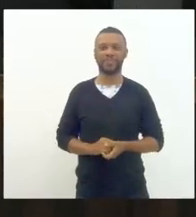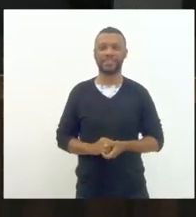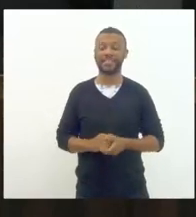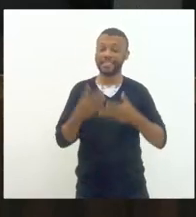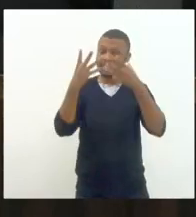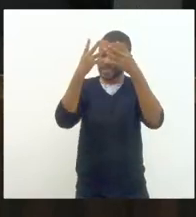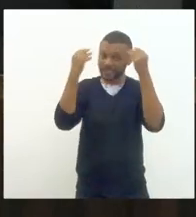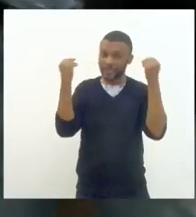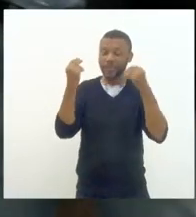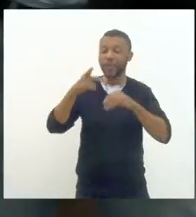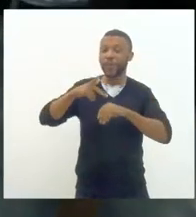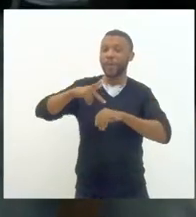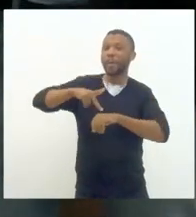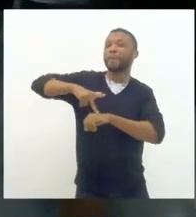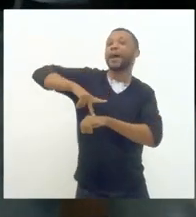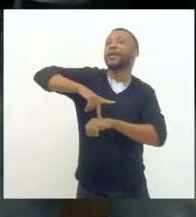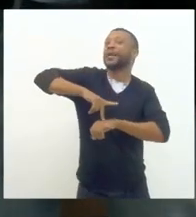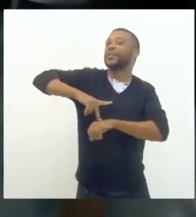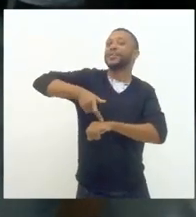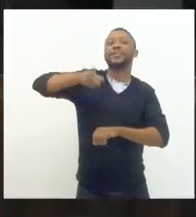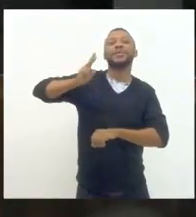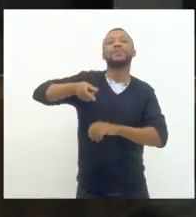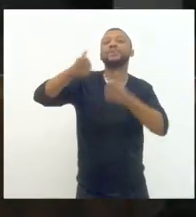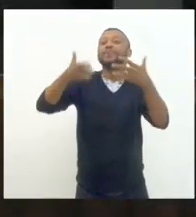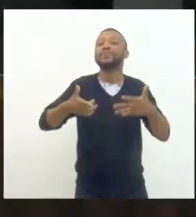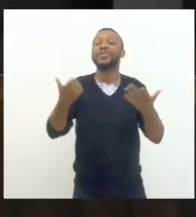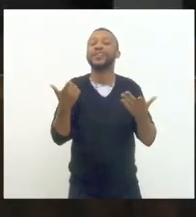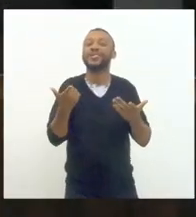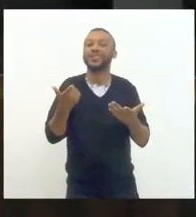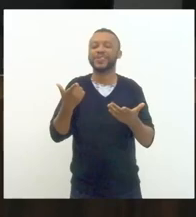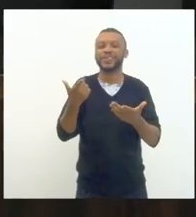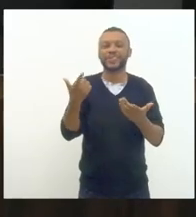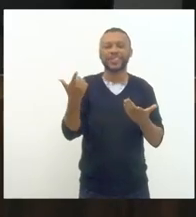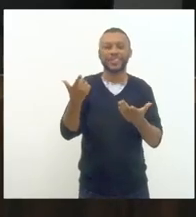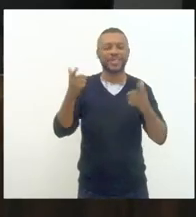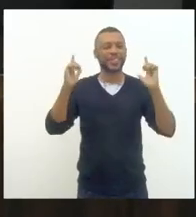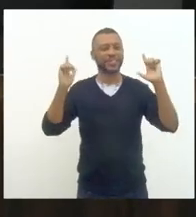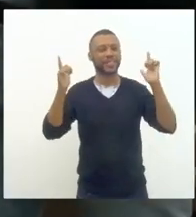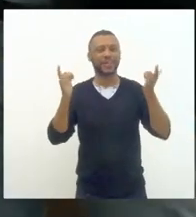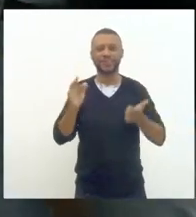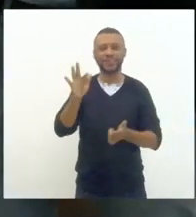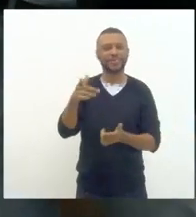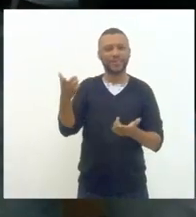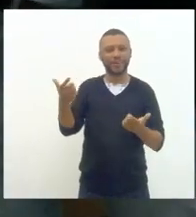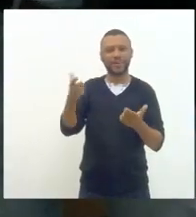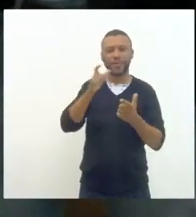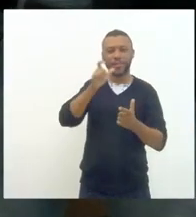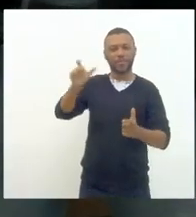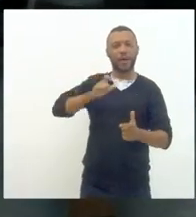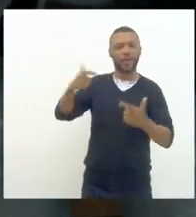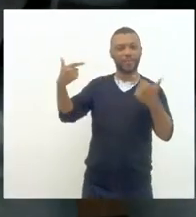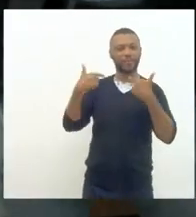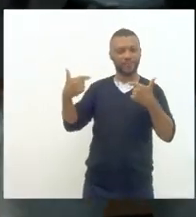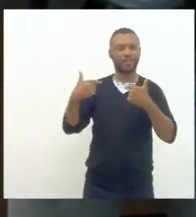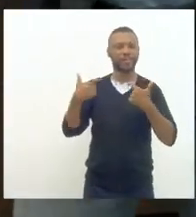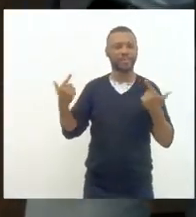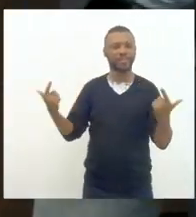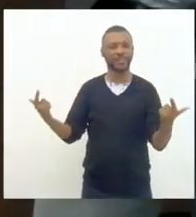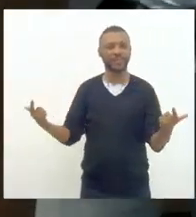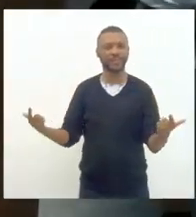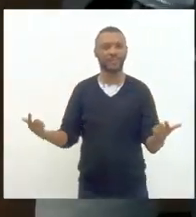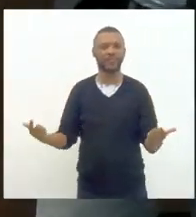Esqueceu... Bailarino, que o senhor sempre fala... Não, dançarino de quadradinho de oito. Esculachando. Presidente, eu